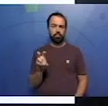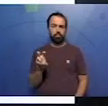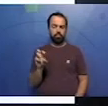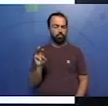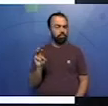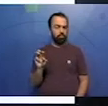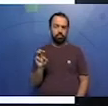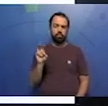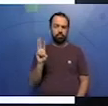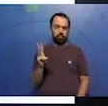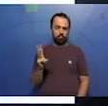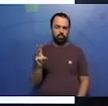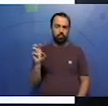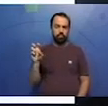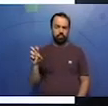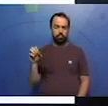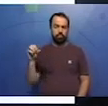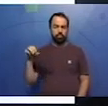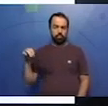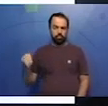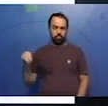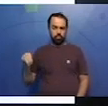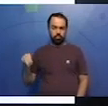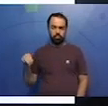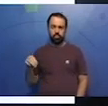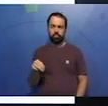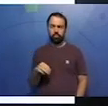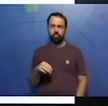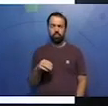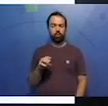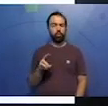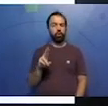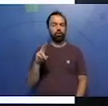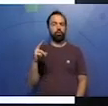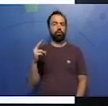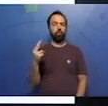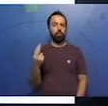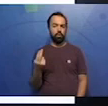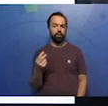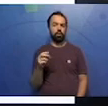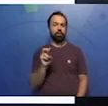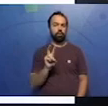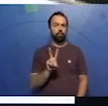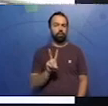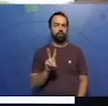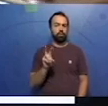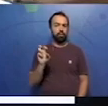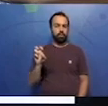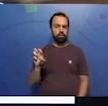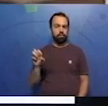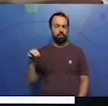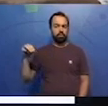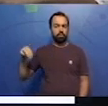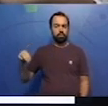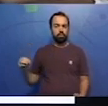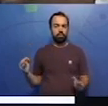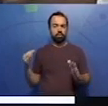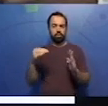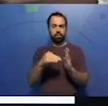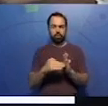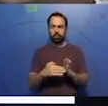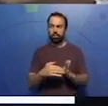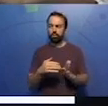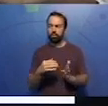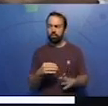minutos. Ou 25 minutos para 5 horas. Reparem bem aqui na